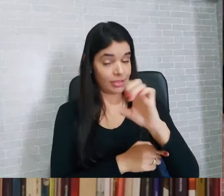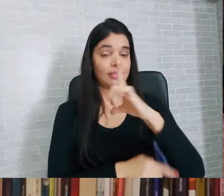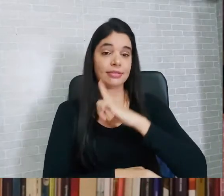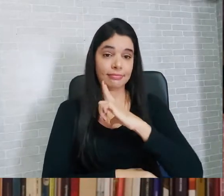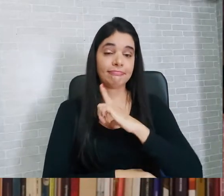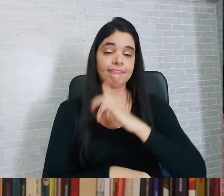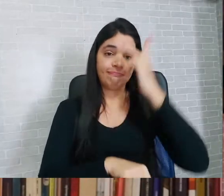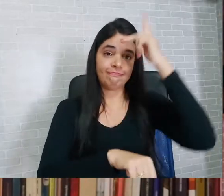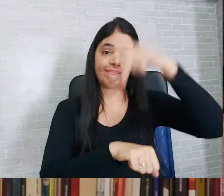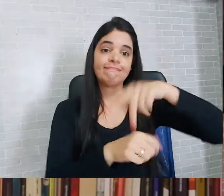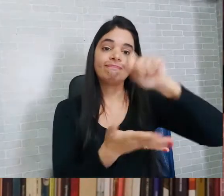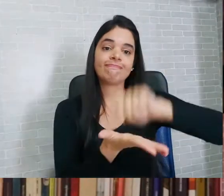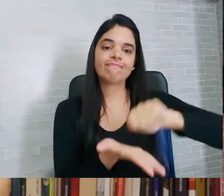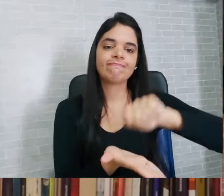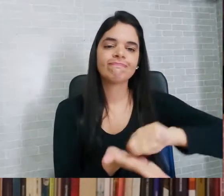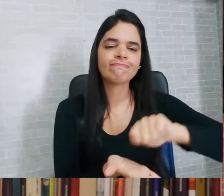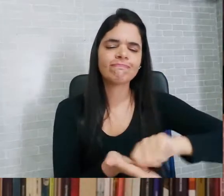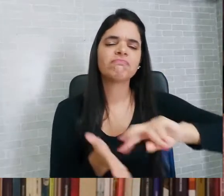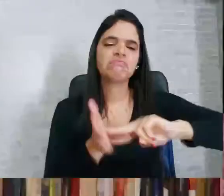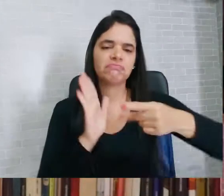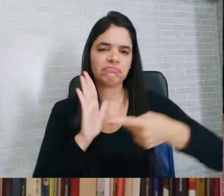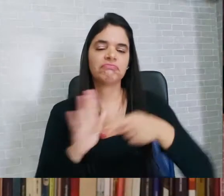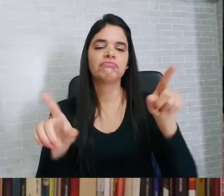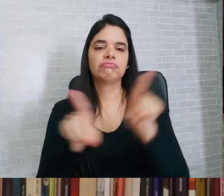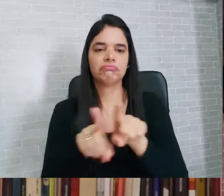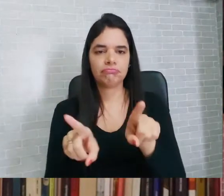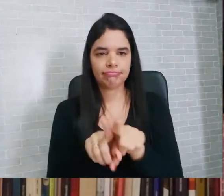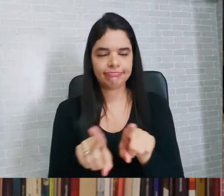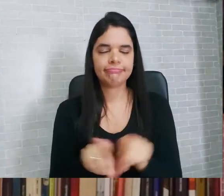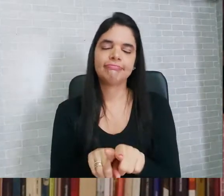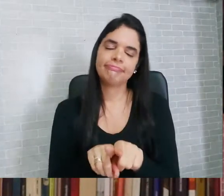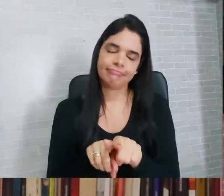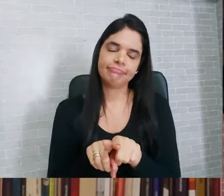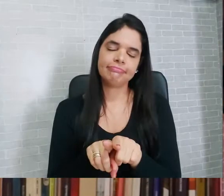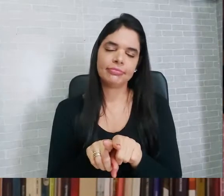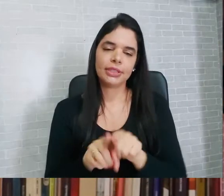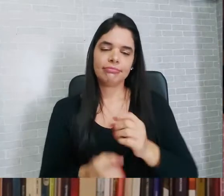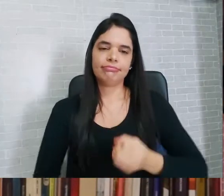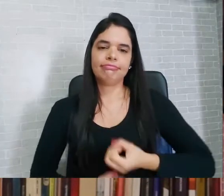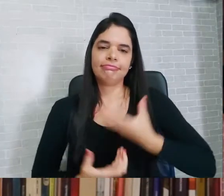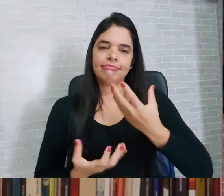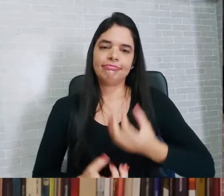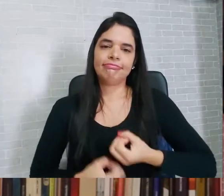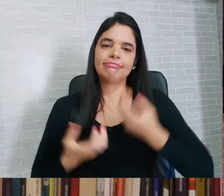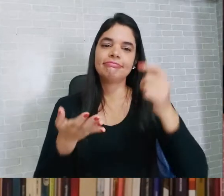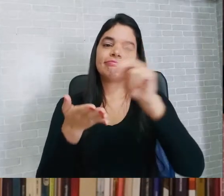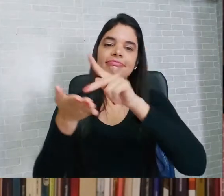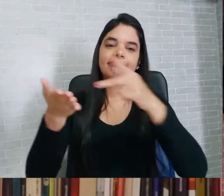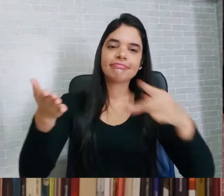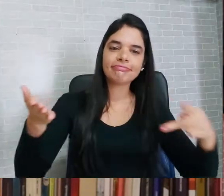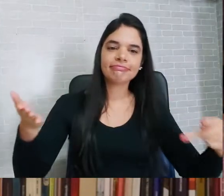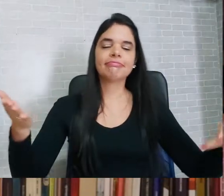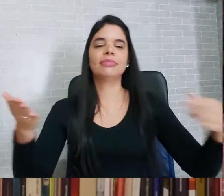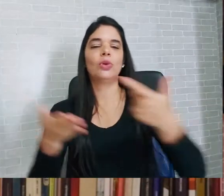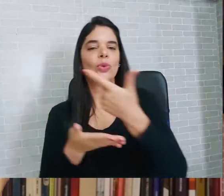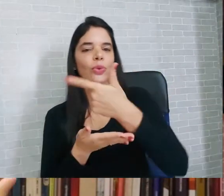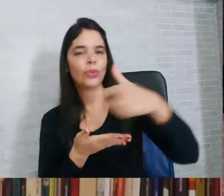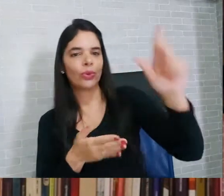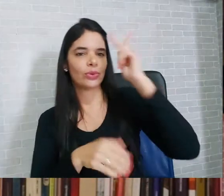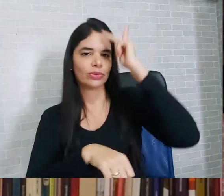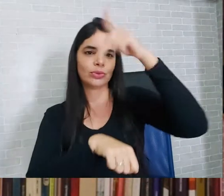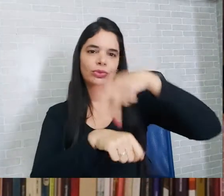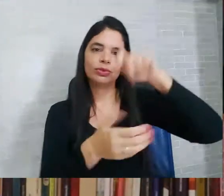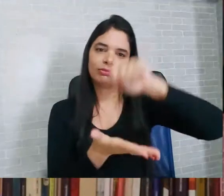Gautran Damas, que é muito significativo referente à poesia, e o Élie Stephenson, que